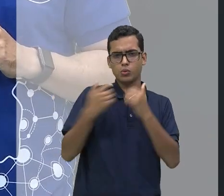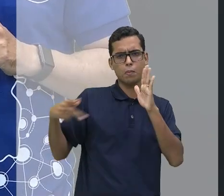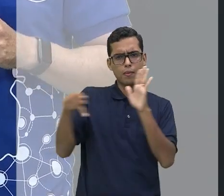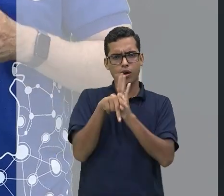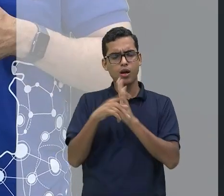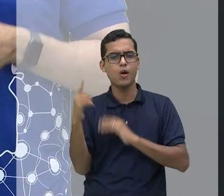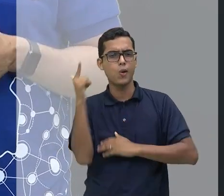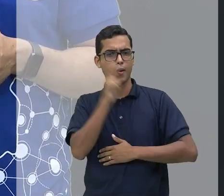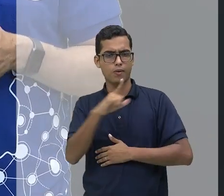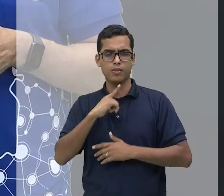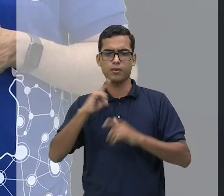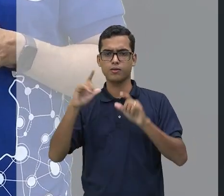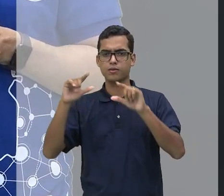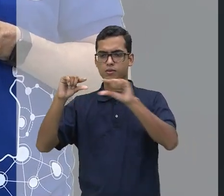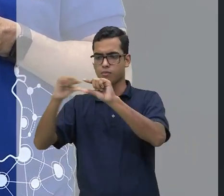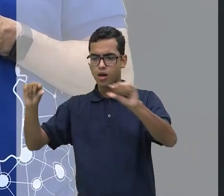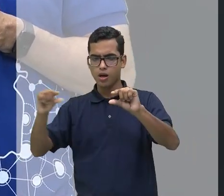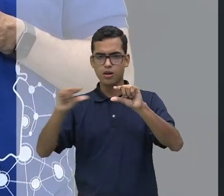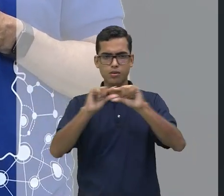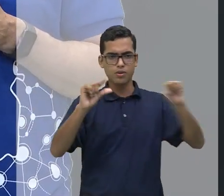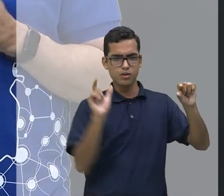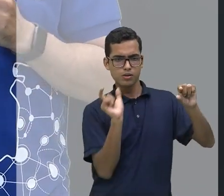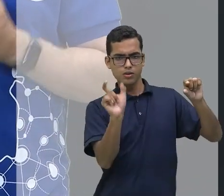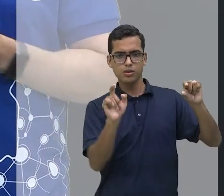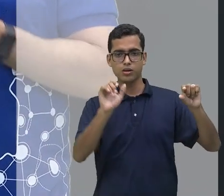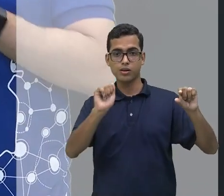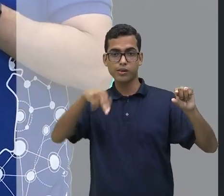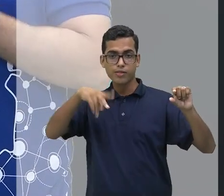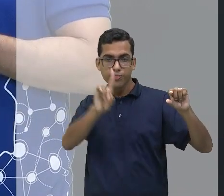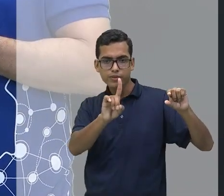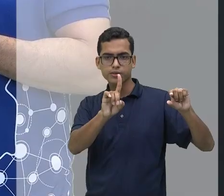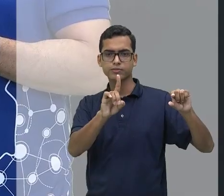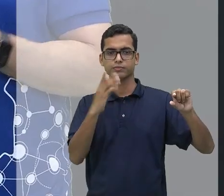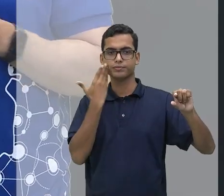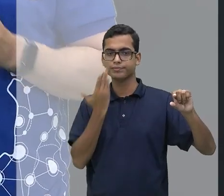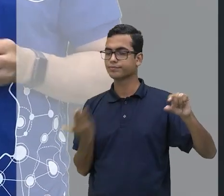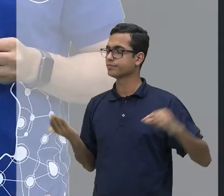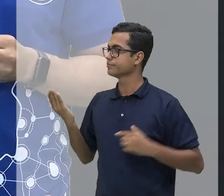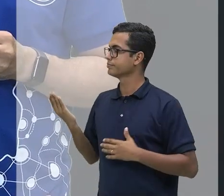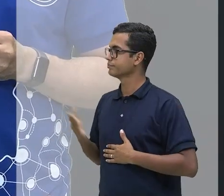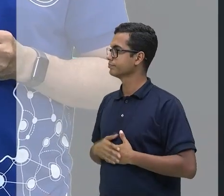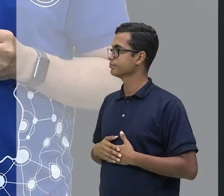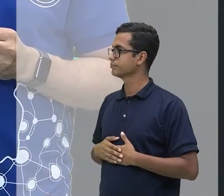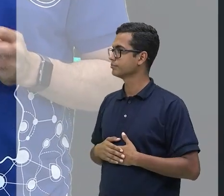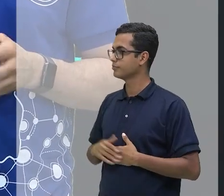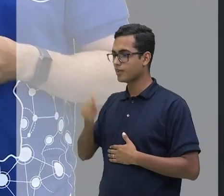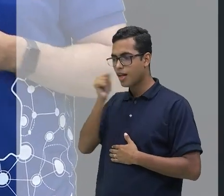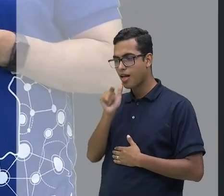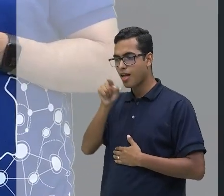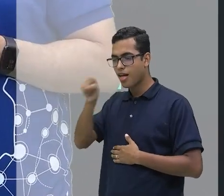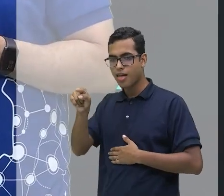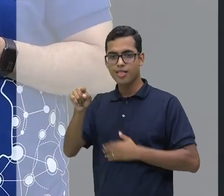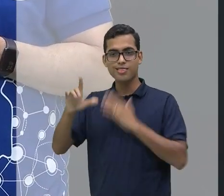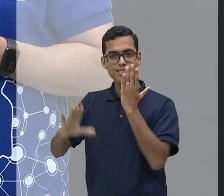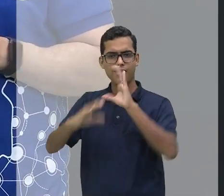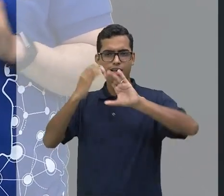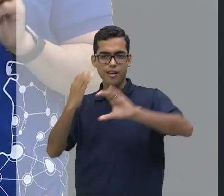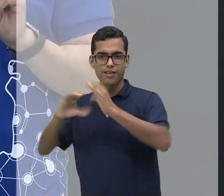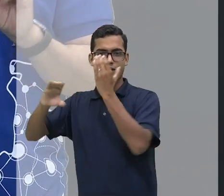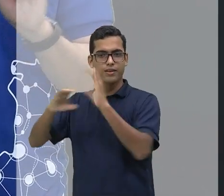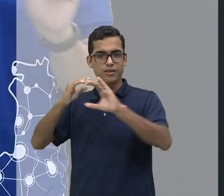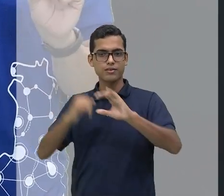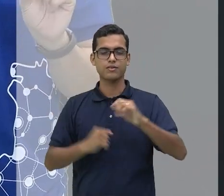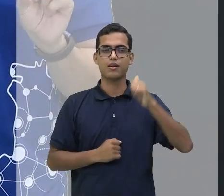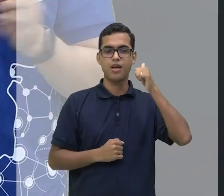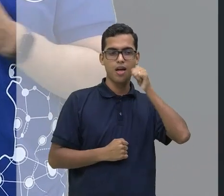Olha só, como é que vai ficar, então? She sings and dance. Ela canta e ela dança.